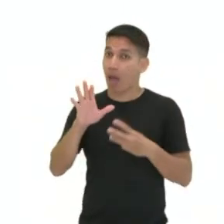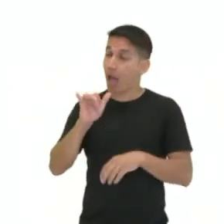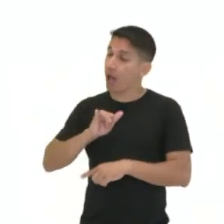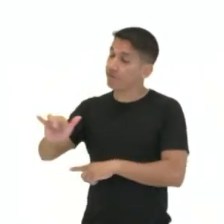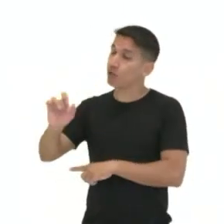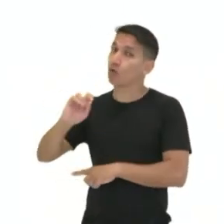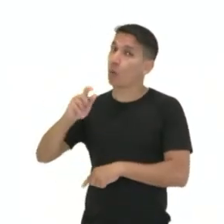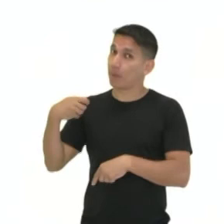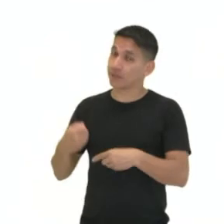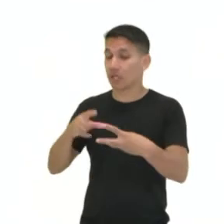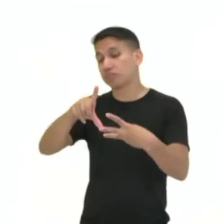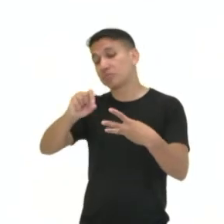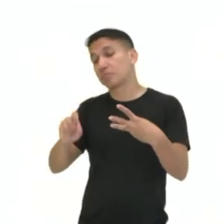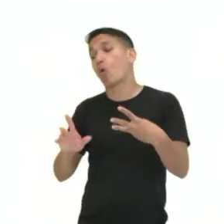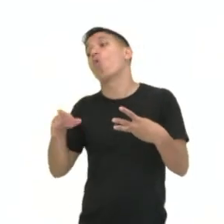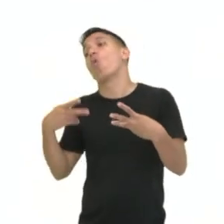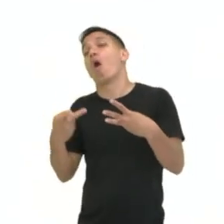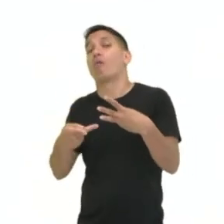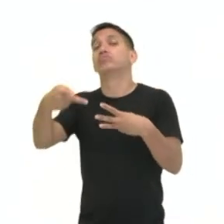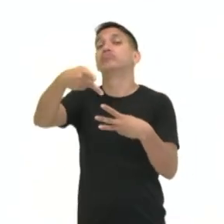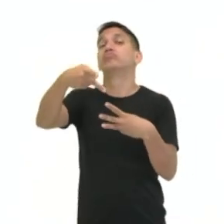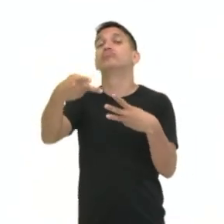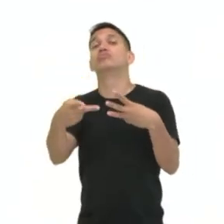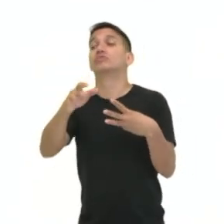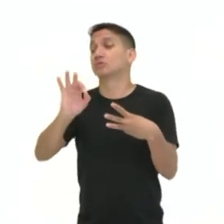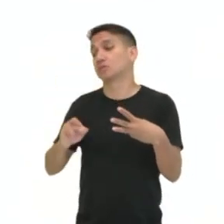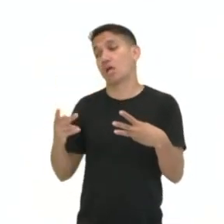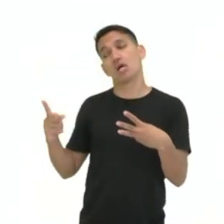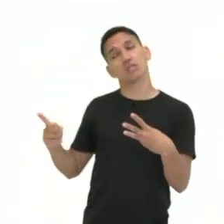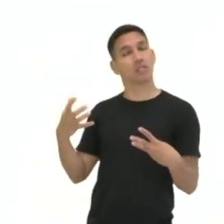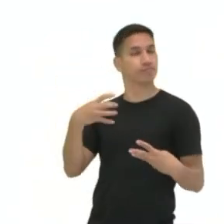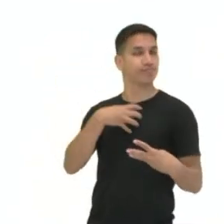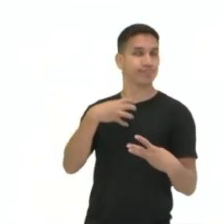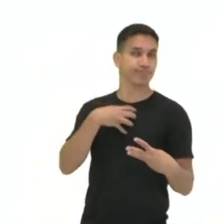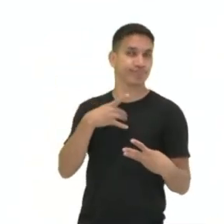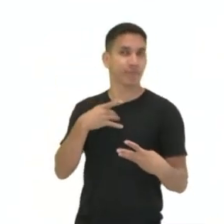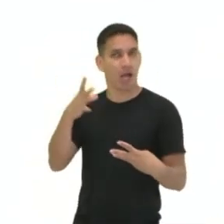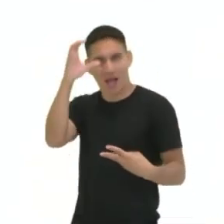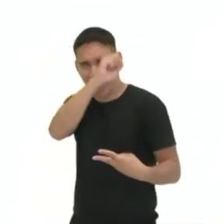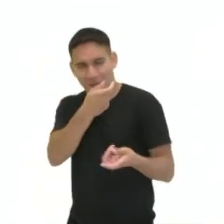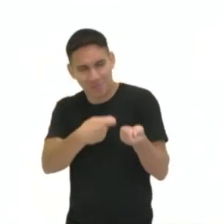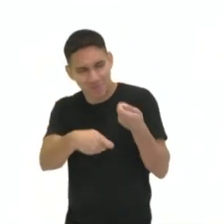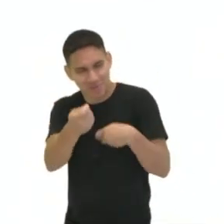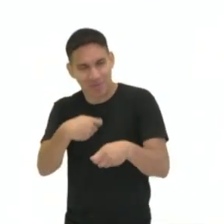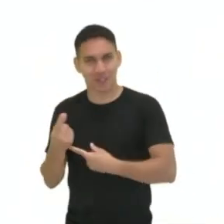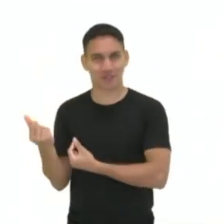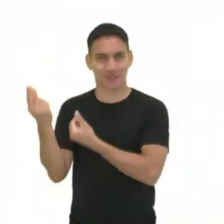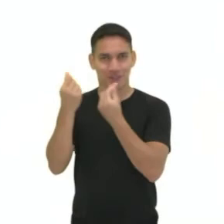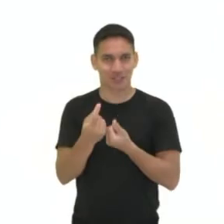preciso priorizar o que é mais necessário para aprender a administrar o dinheiro.